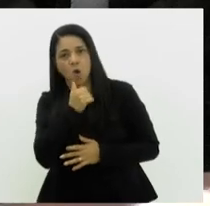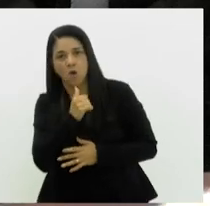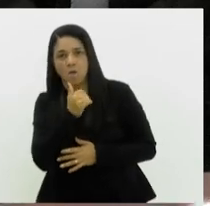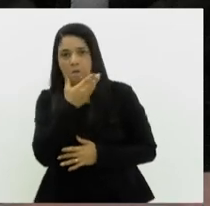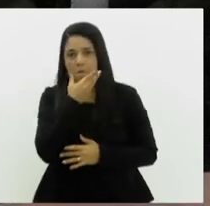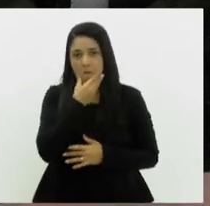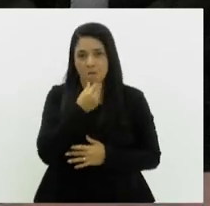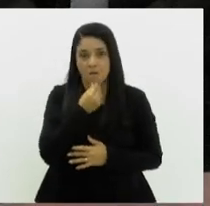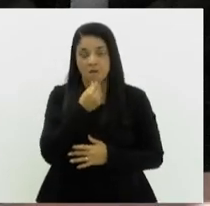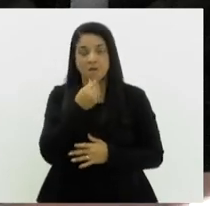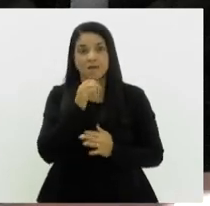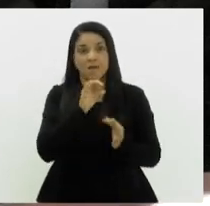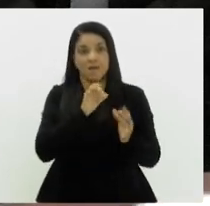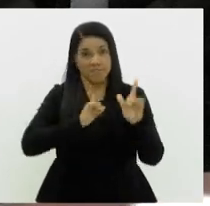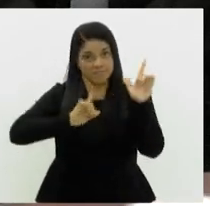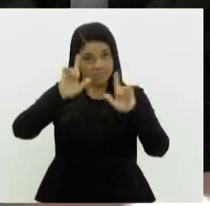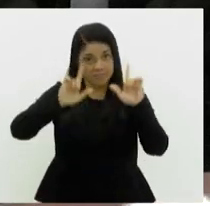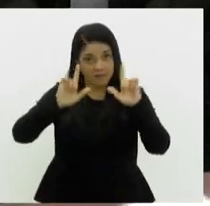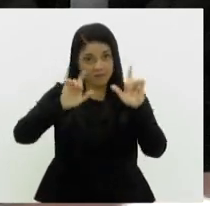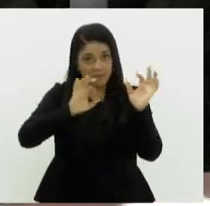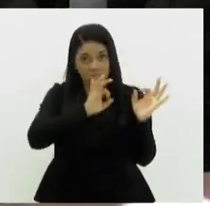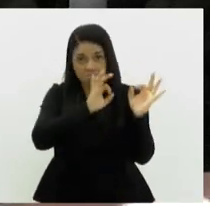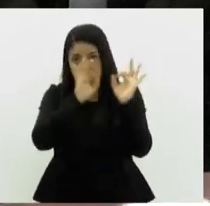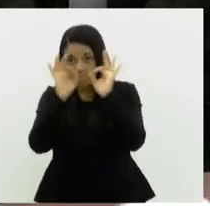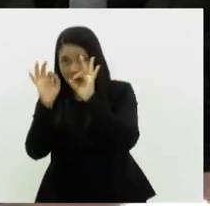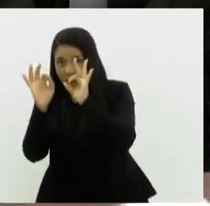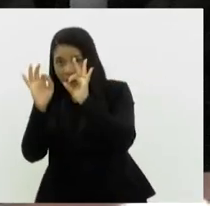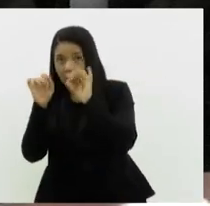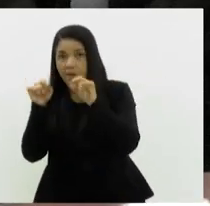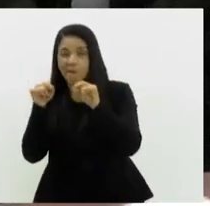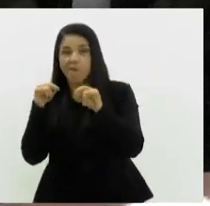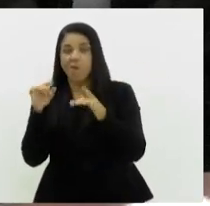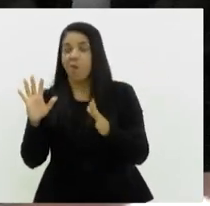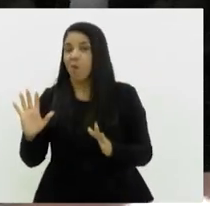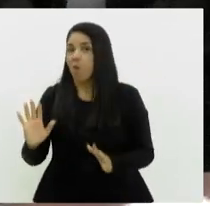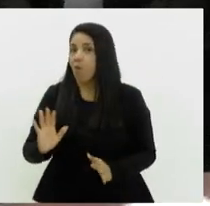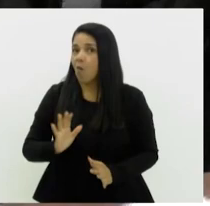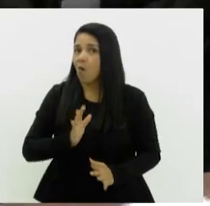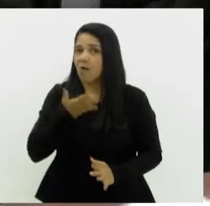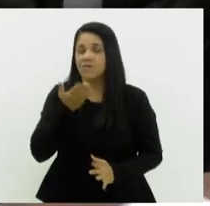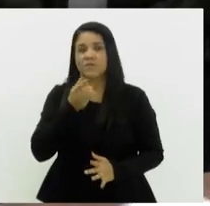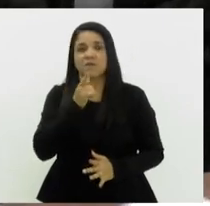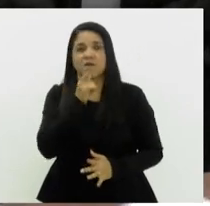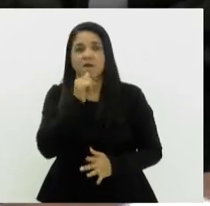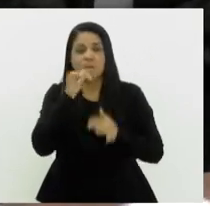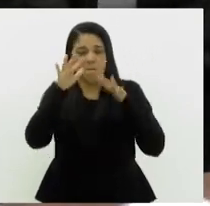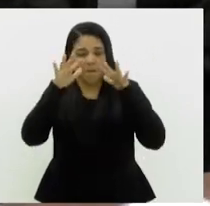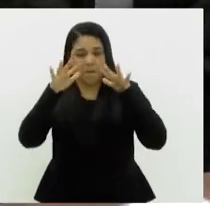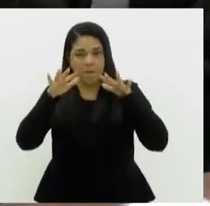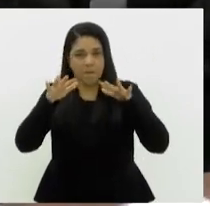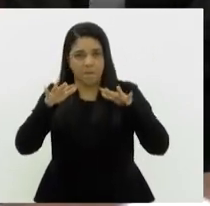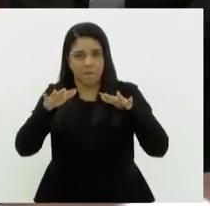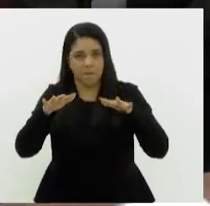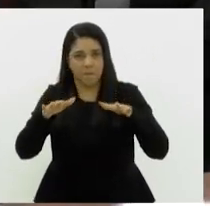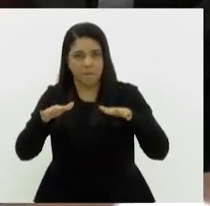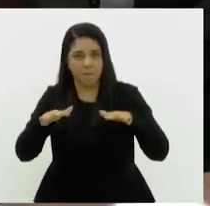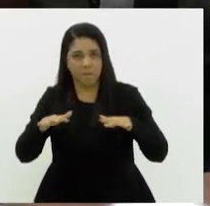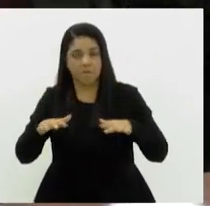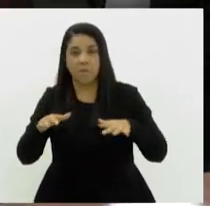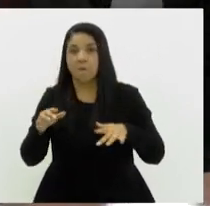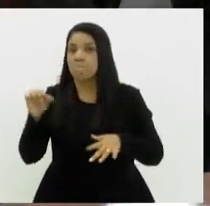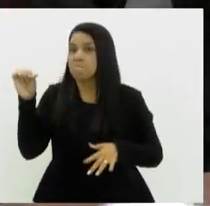gente vê pela televisão são cenas de horror, e agora que a água está baixando, está pior ainda. Então, senhor presidente, eu ia pedir ao senhor que o